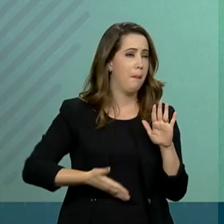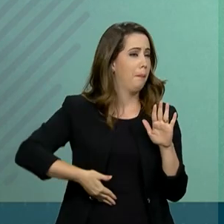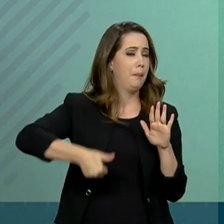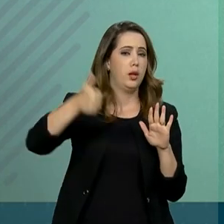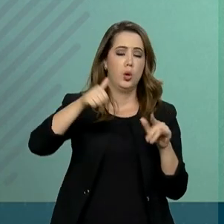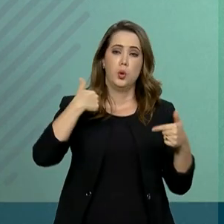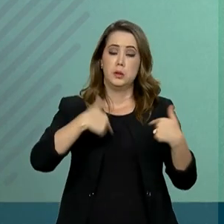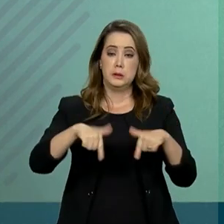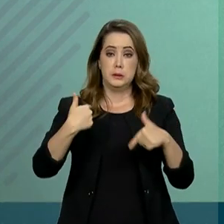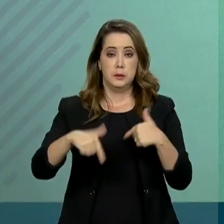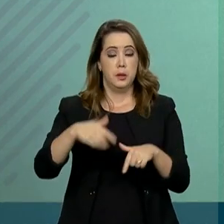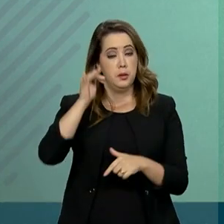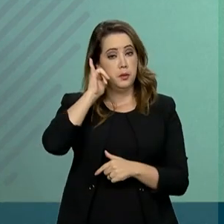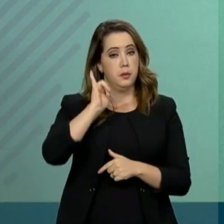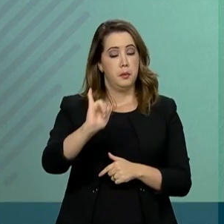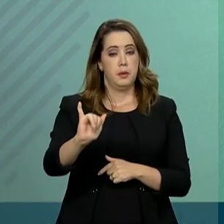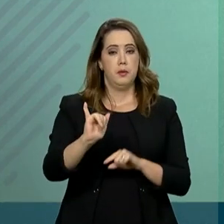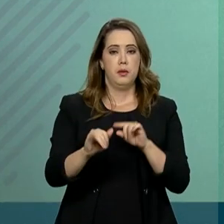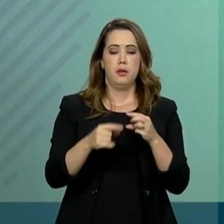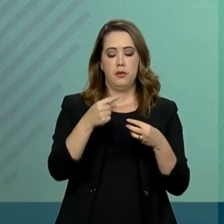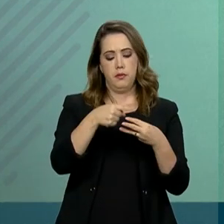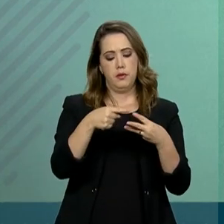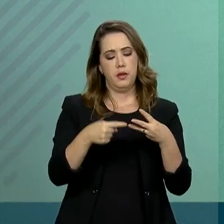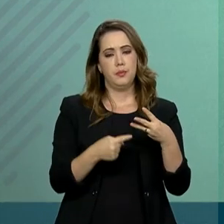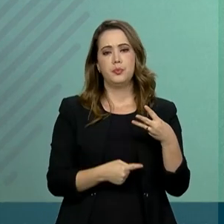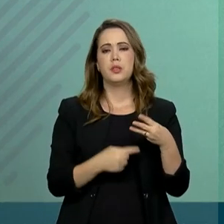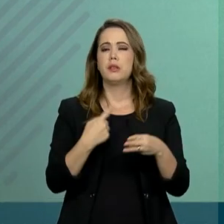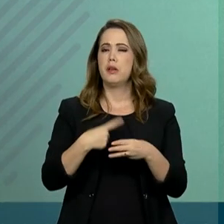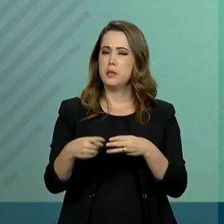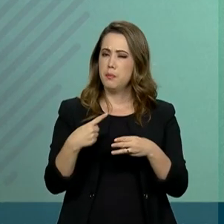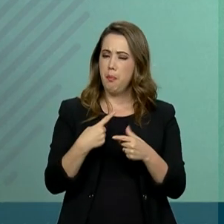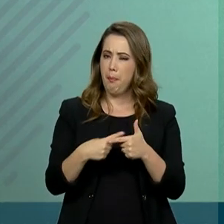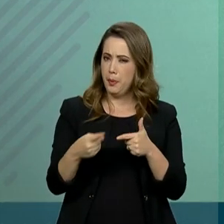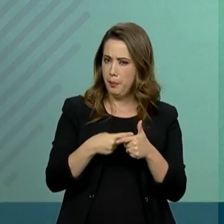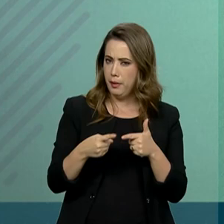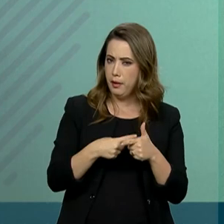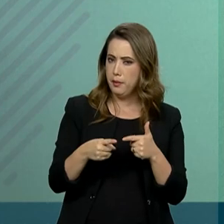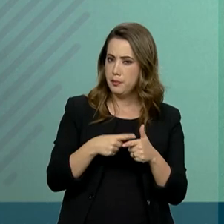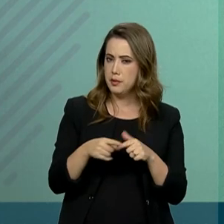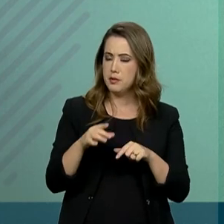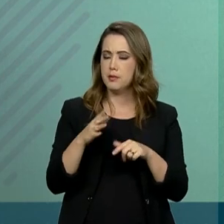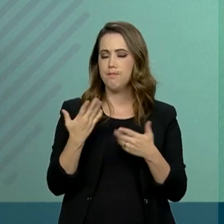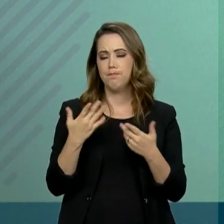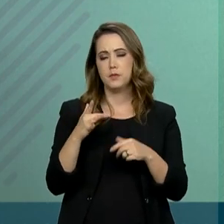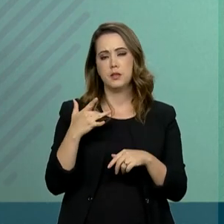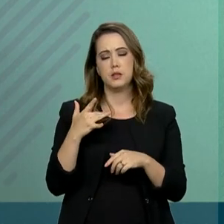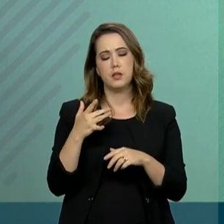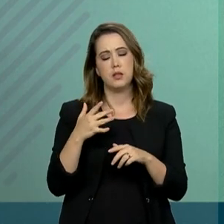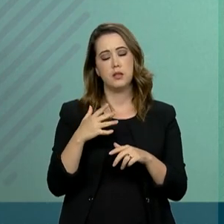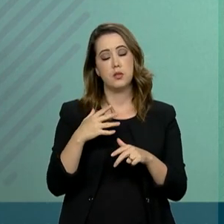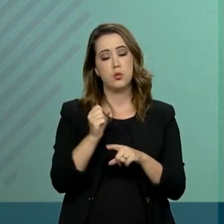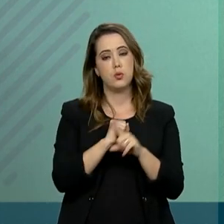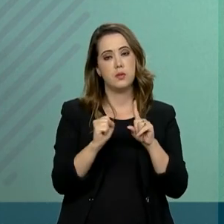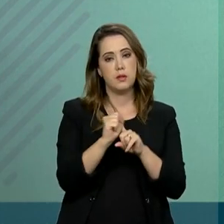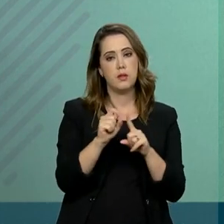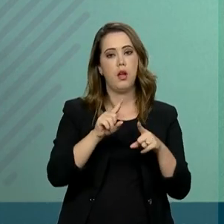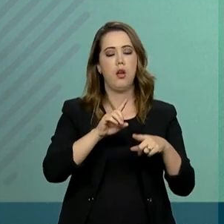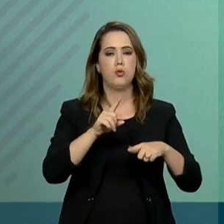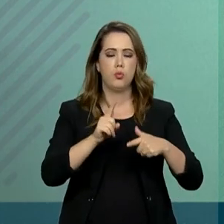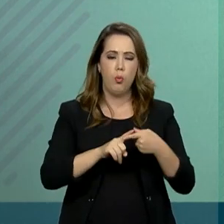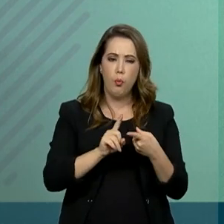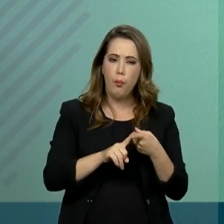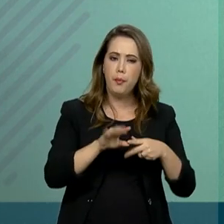no combate a três doenças da sociedade atual a corrupção o crime organizado